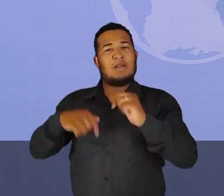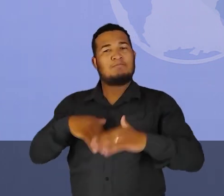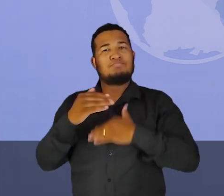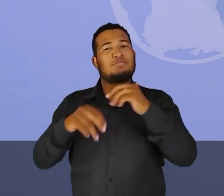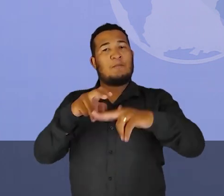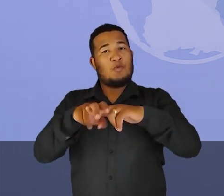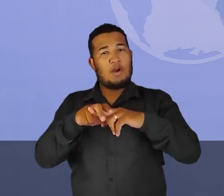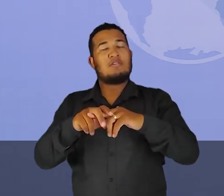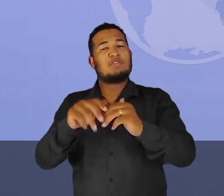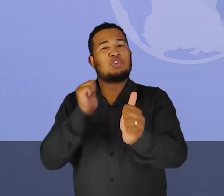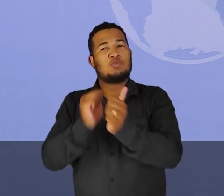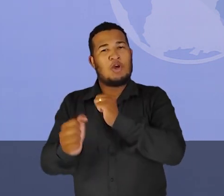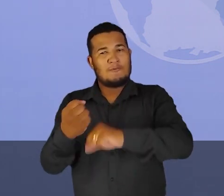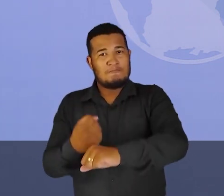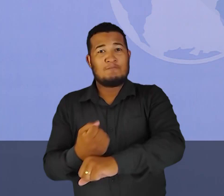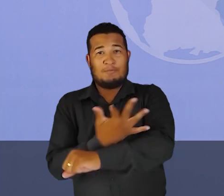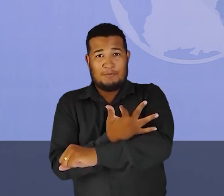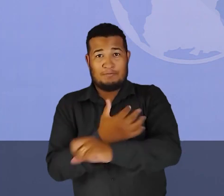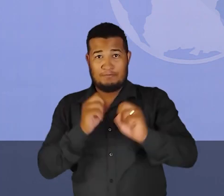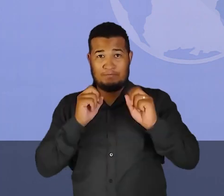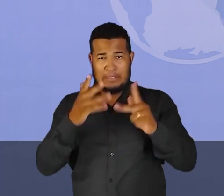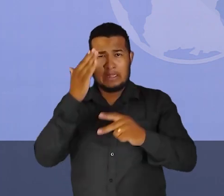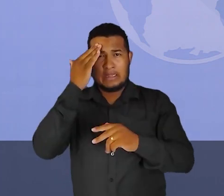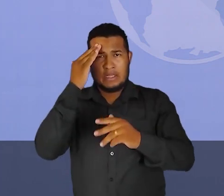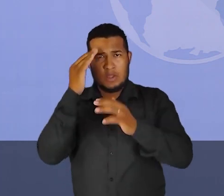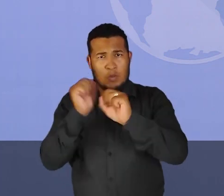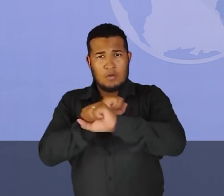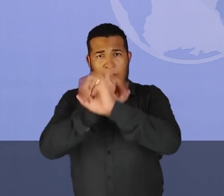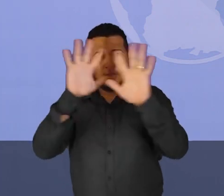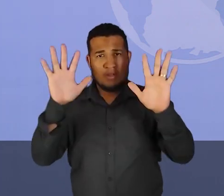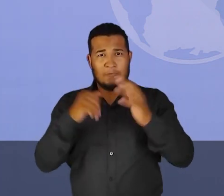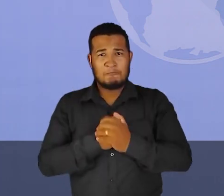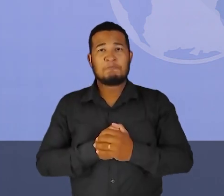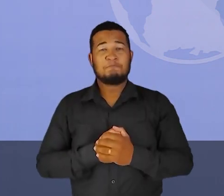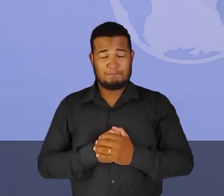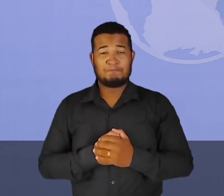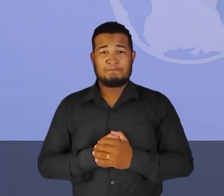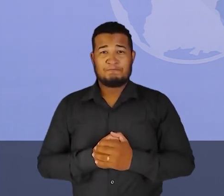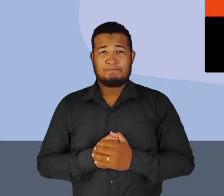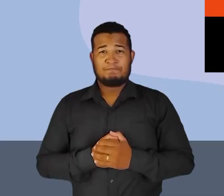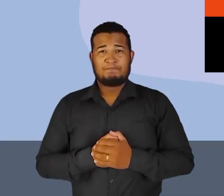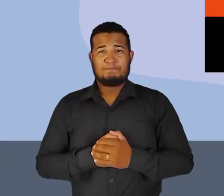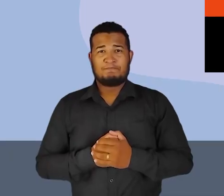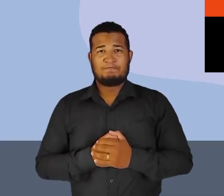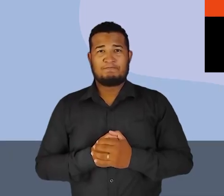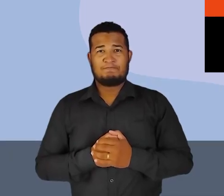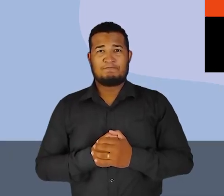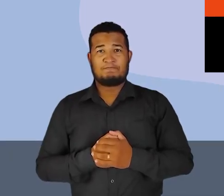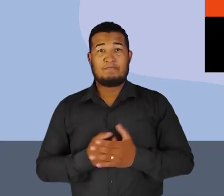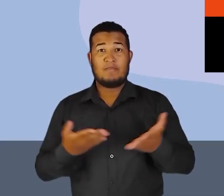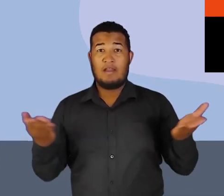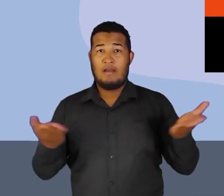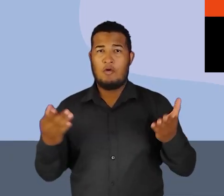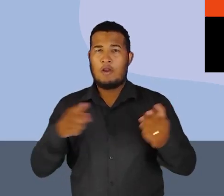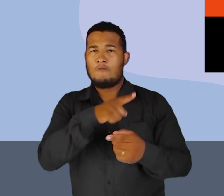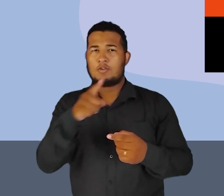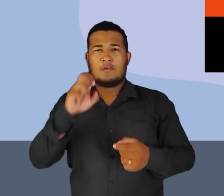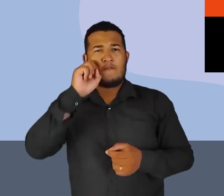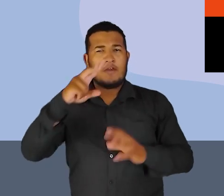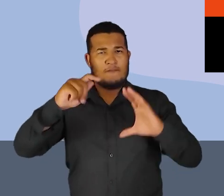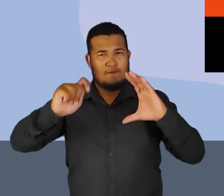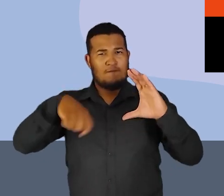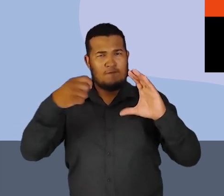meio dessas práticas. Está entendendo até aqui? Vamos avançar um pouquinho mais. Próximo slide. Agora vocês vão acompanhar um